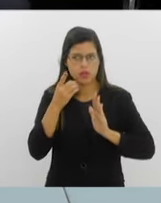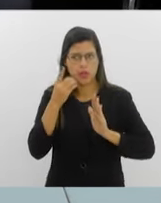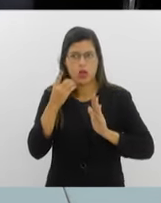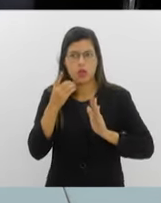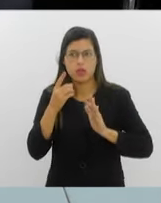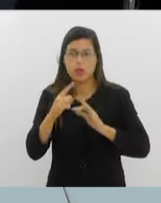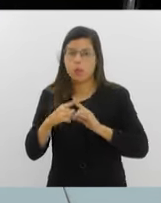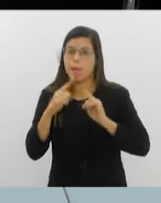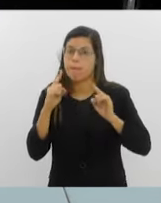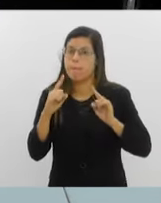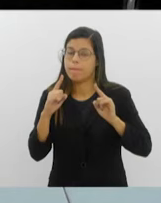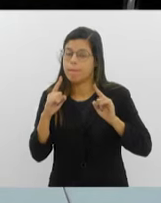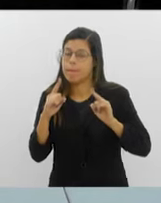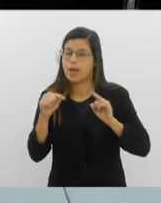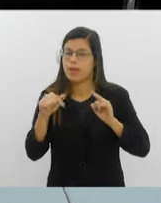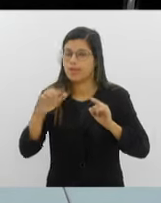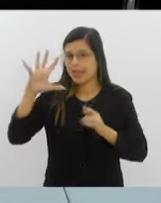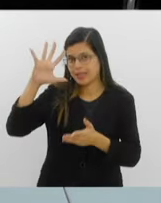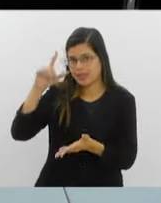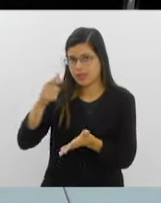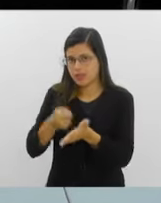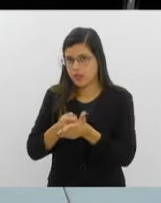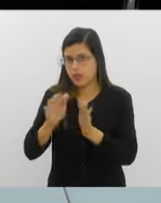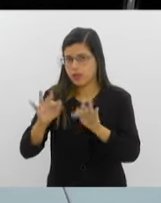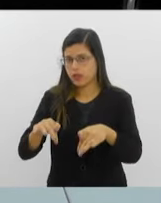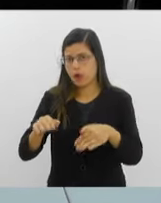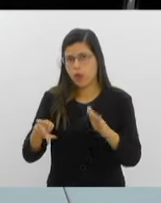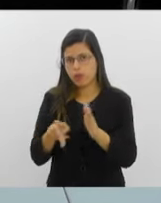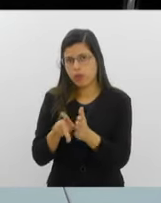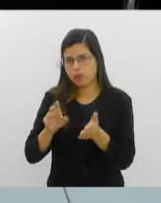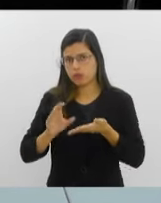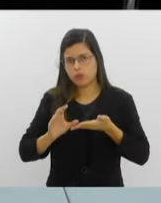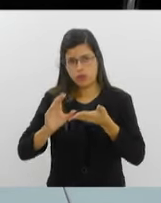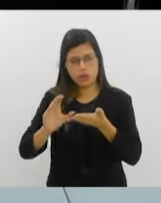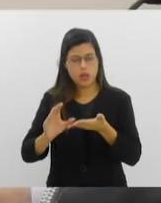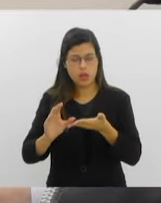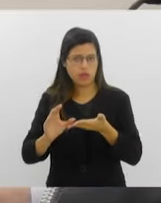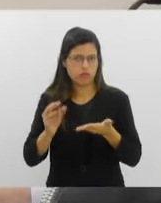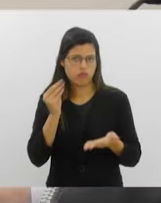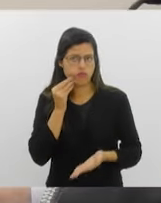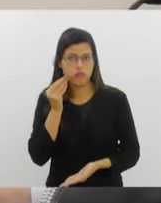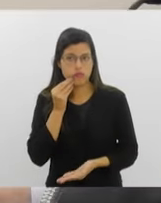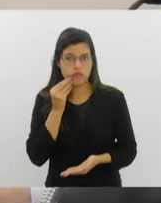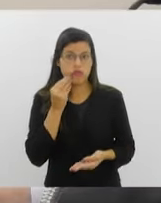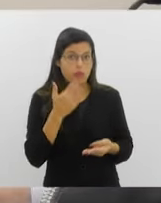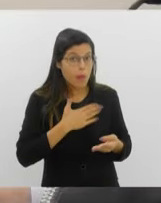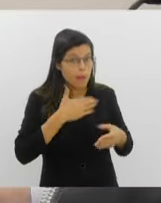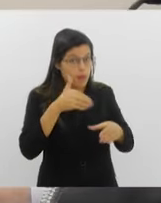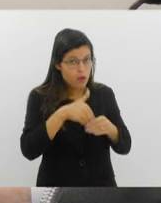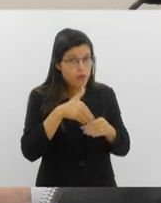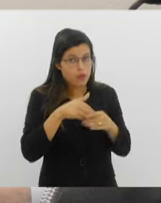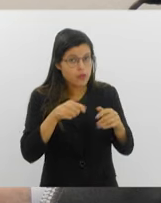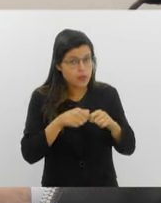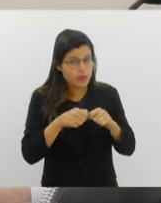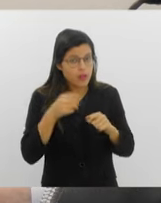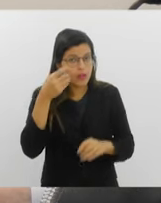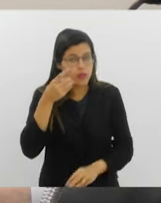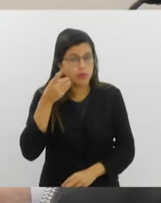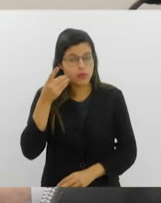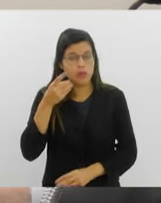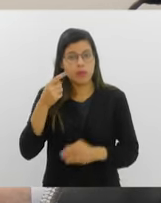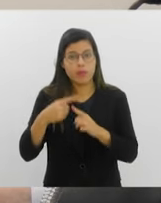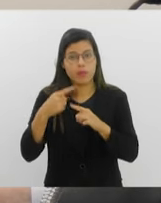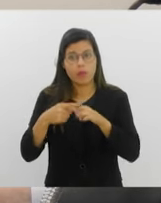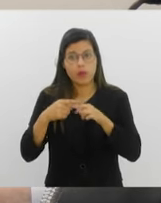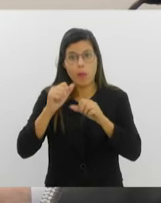palavra final seja do Conselho. É isso que eu estou tentando fazer. Mas é exatamente isso que o meu voto fez, deputado, porque eu estou transformando em